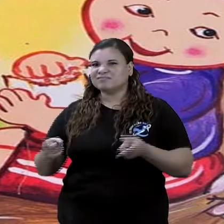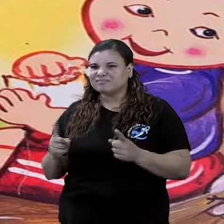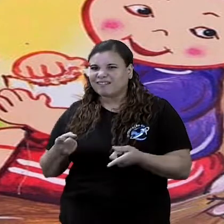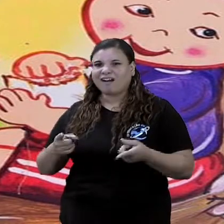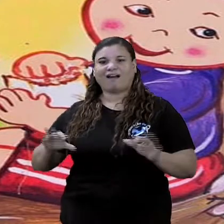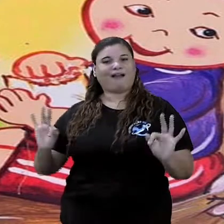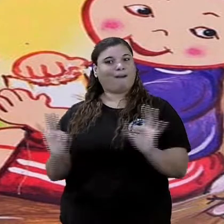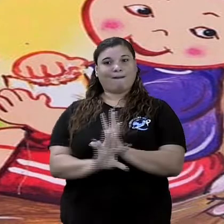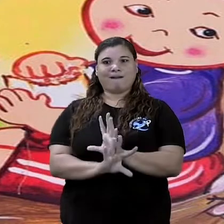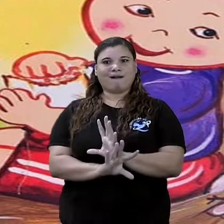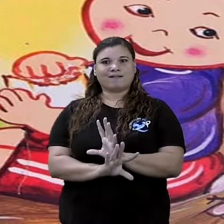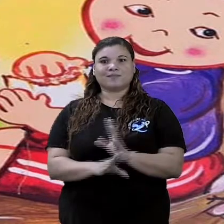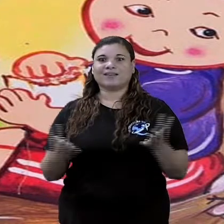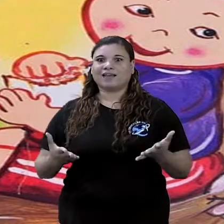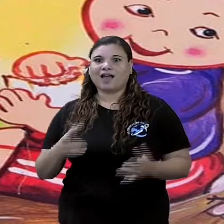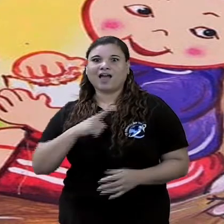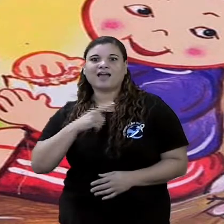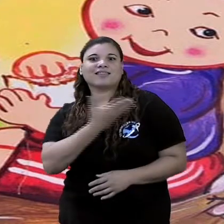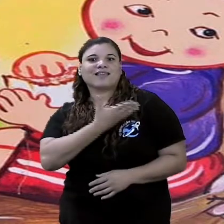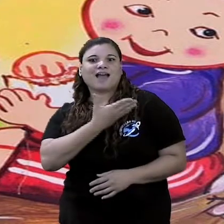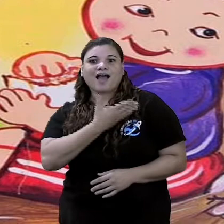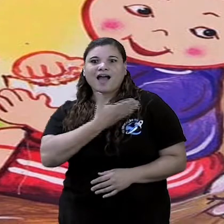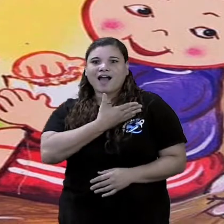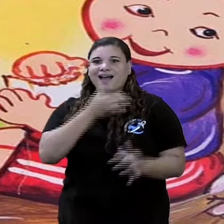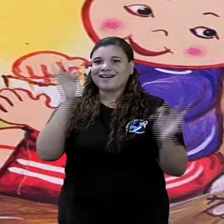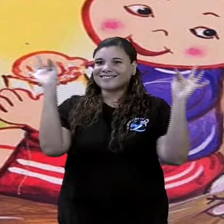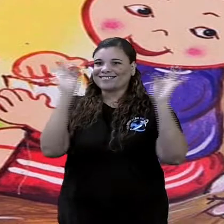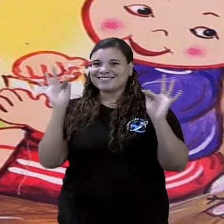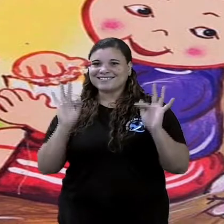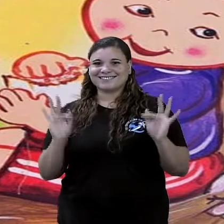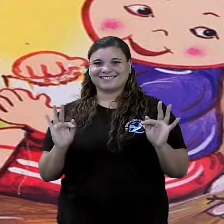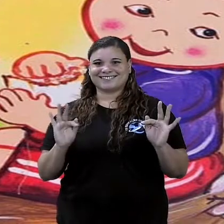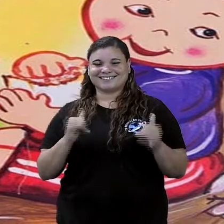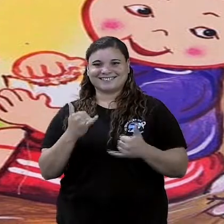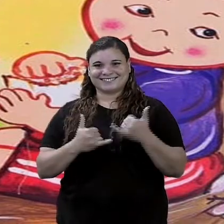alegre de novo para se divertir como ele.